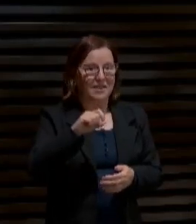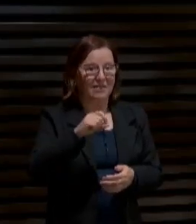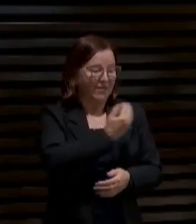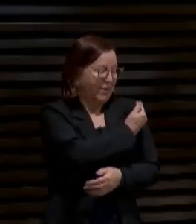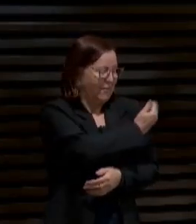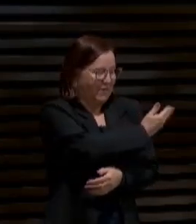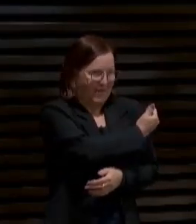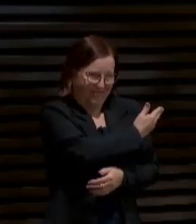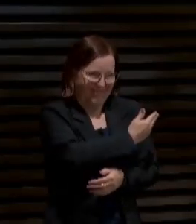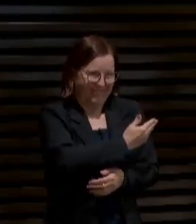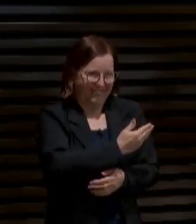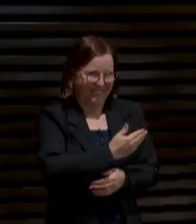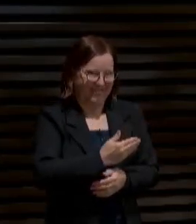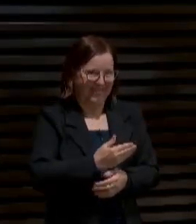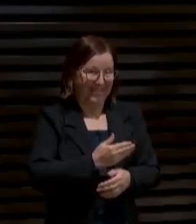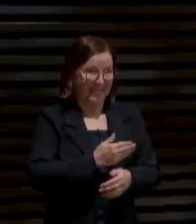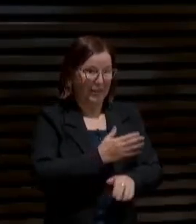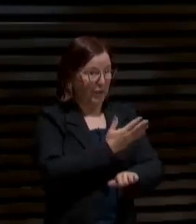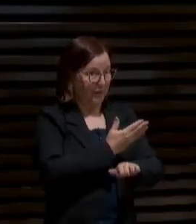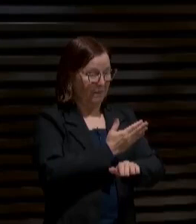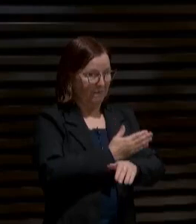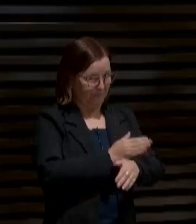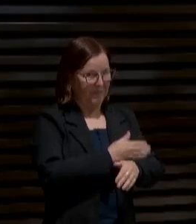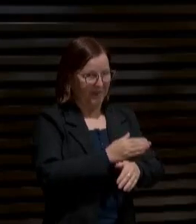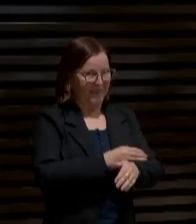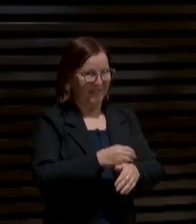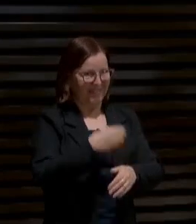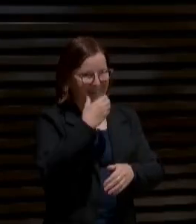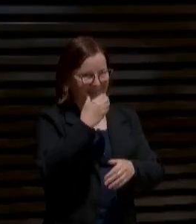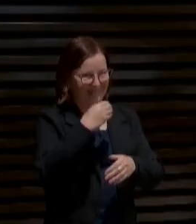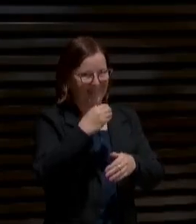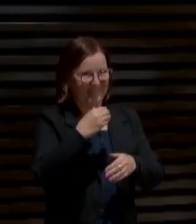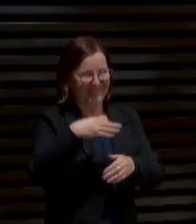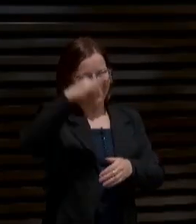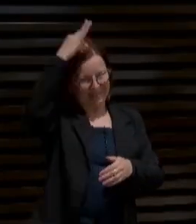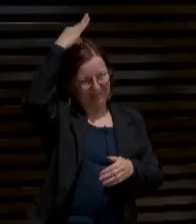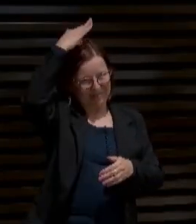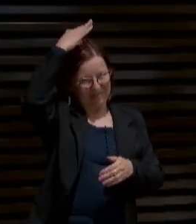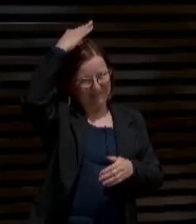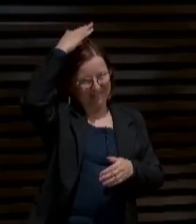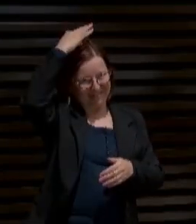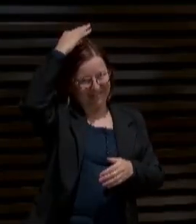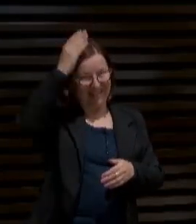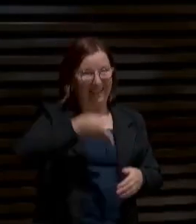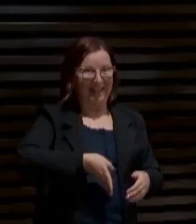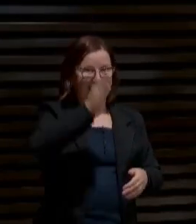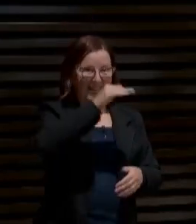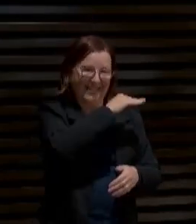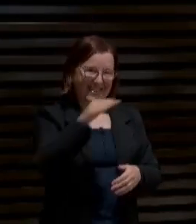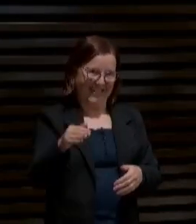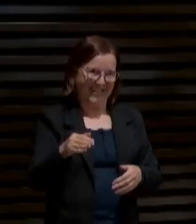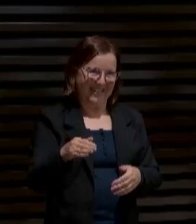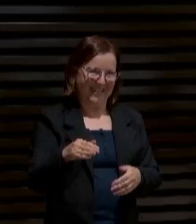prática o fruto do espírito tejo que está que forma a cruz né vertical e horizontal e se você lembrar do